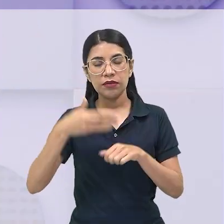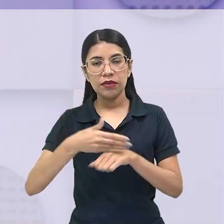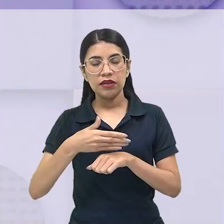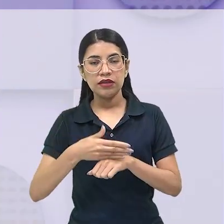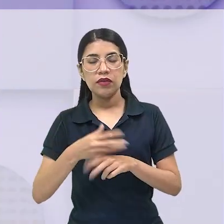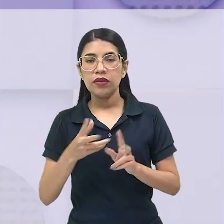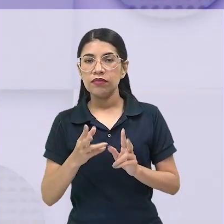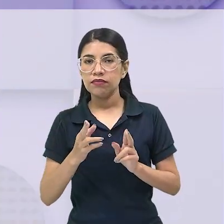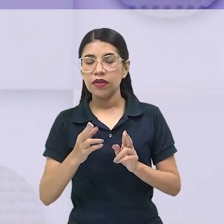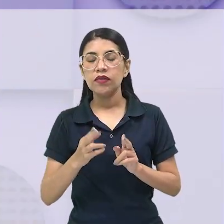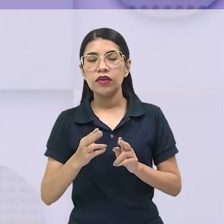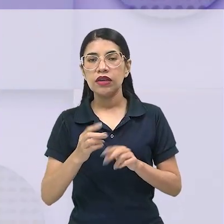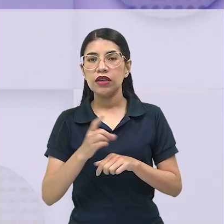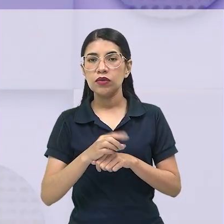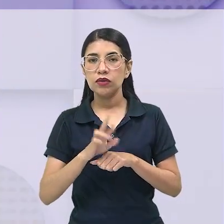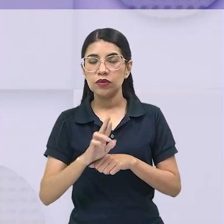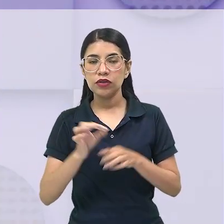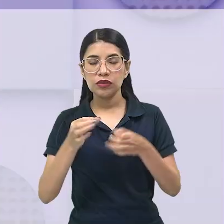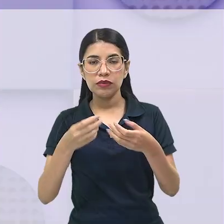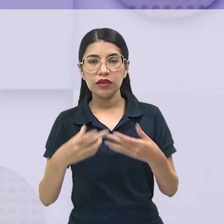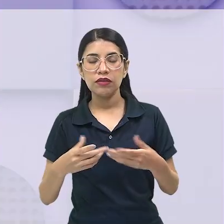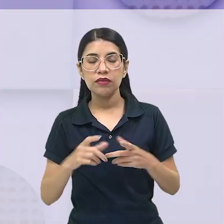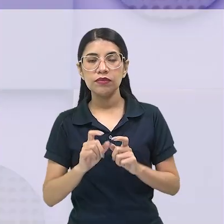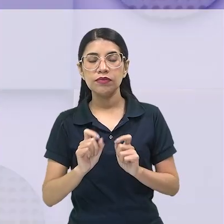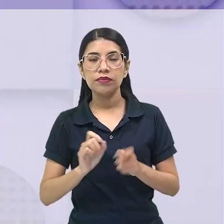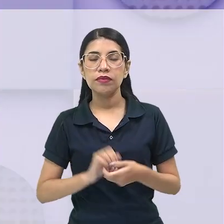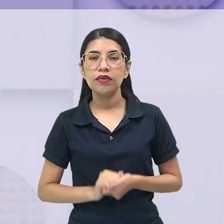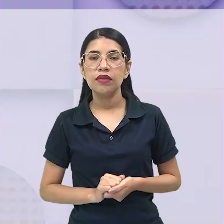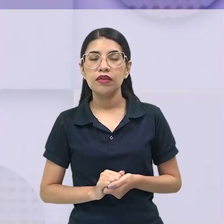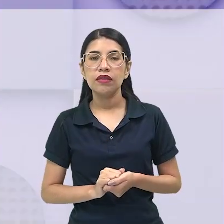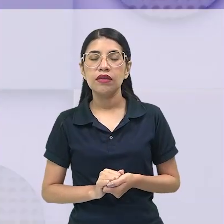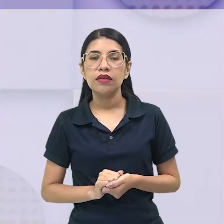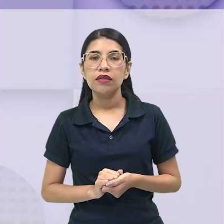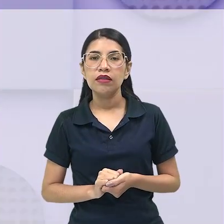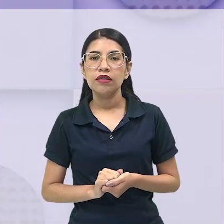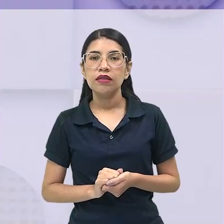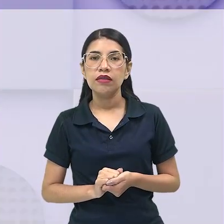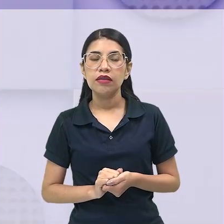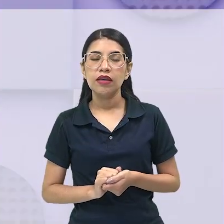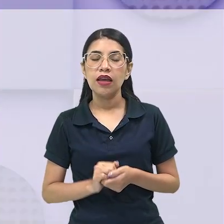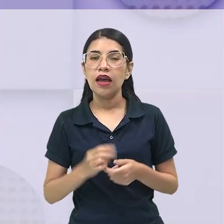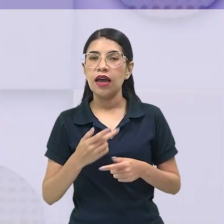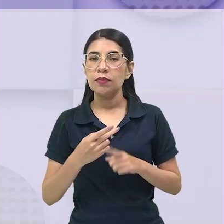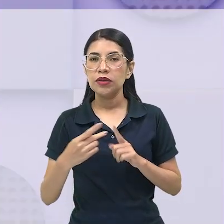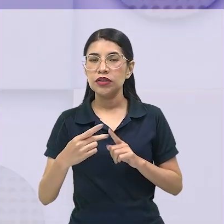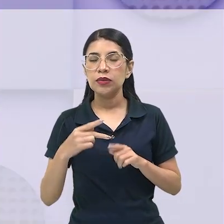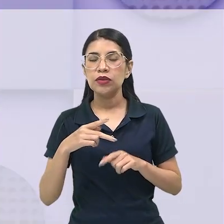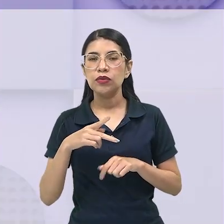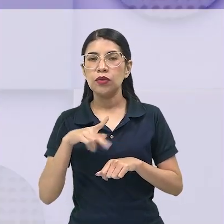isso que o doutor Elianildo nos colocou, essa dimensão do Estado laico